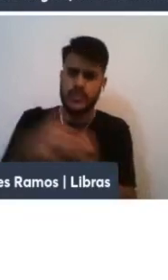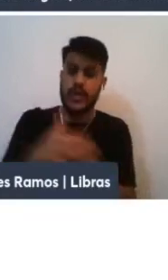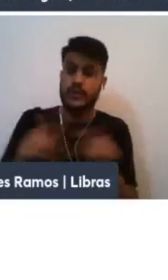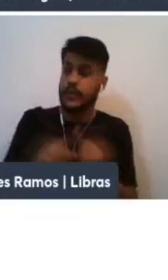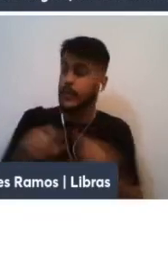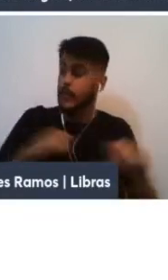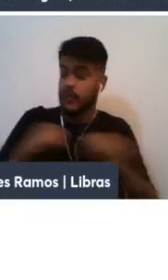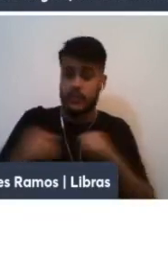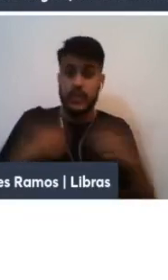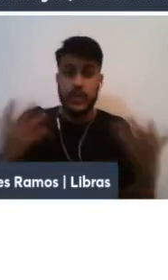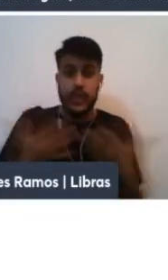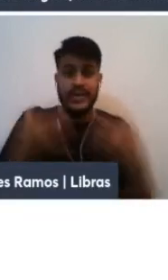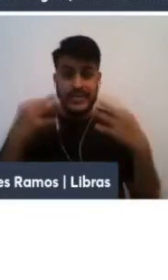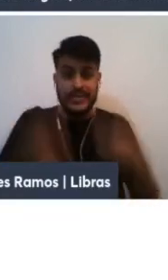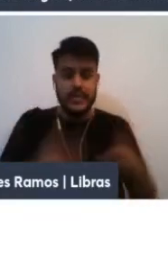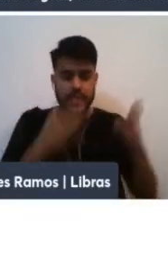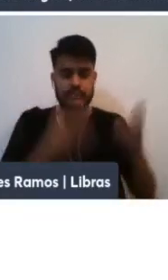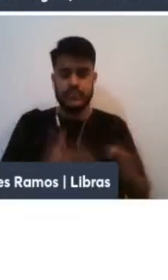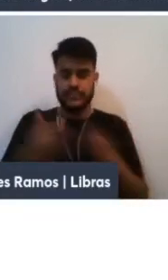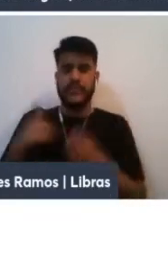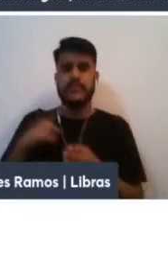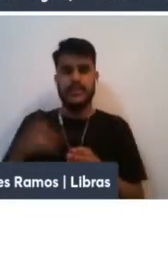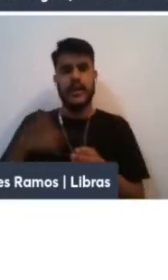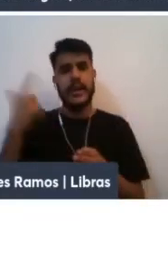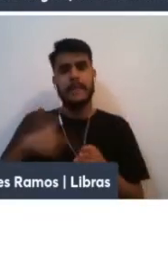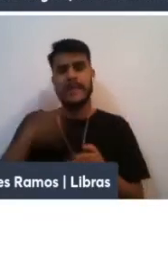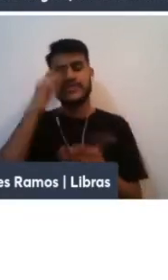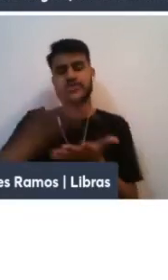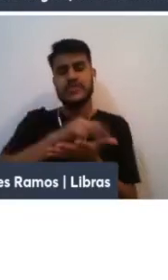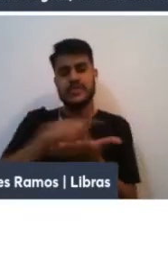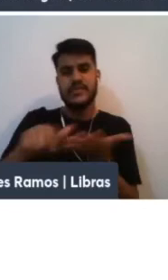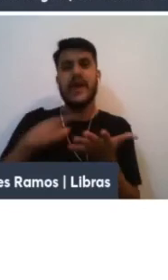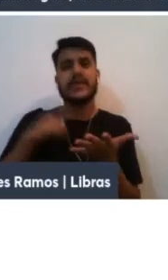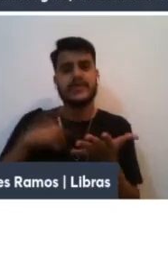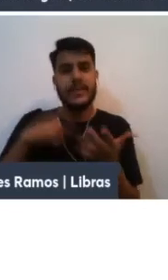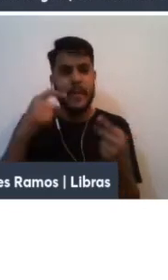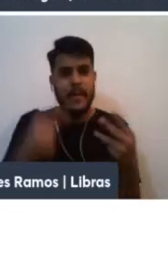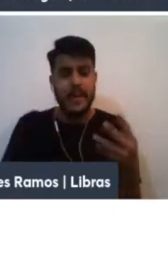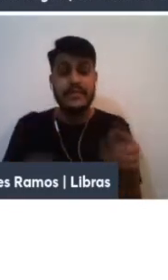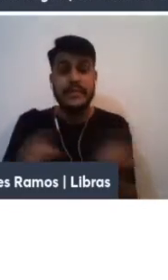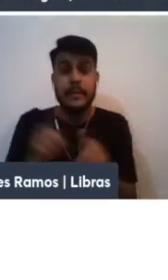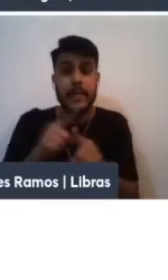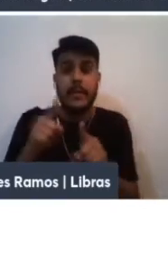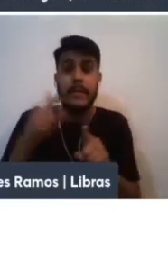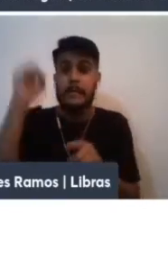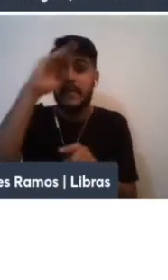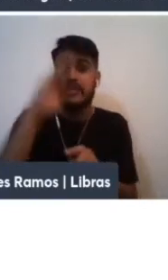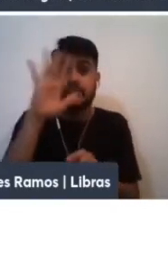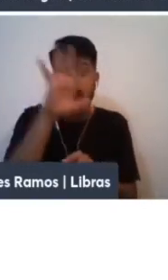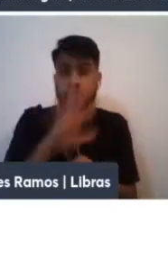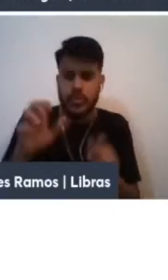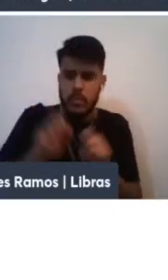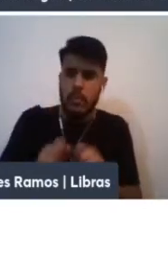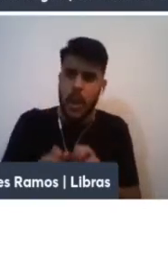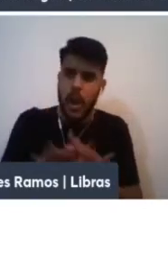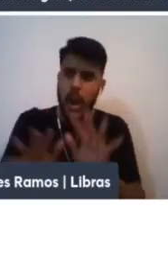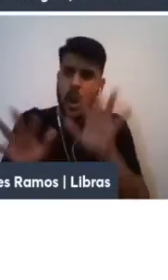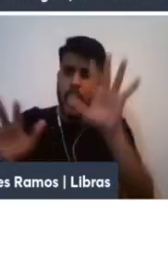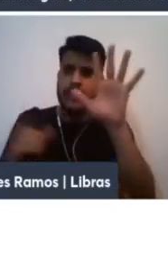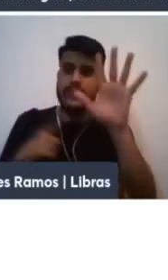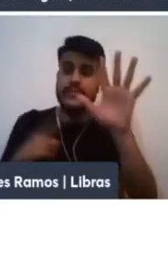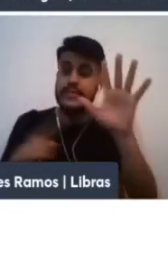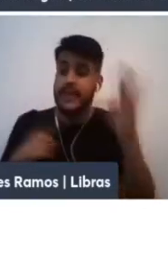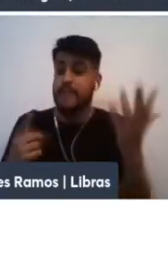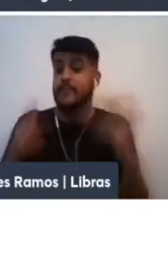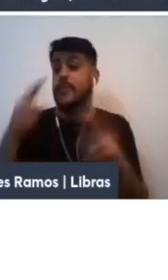mais organizado, muito mais plural, muito mais diverso, muito mais capilarizado no Brasil todo, enfim, a gente tem uma realidade, né,